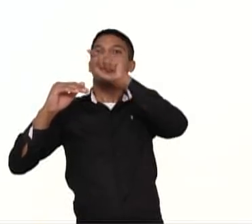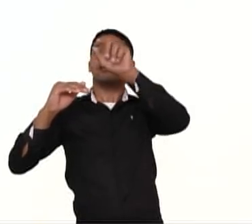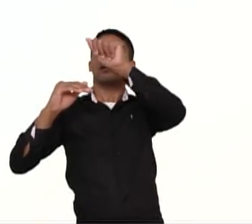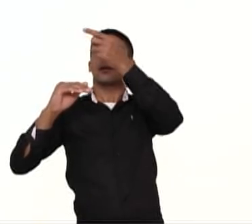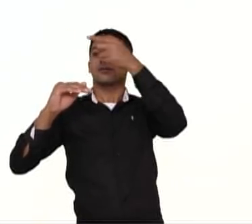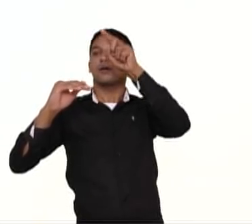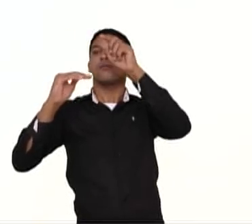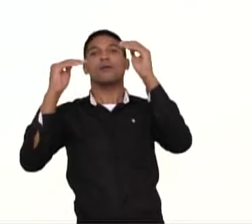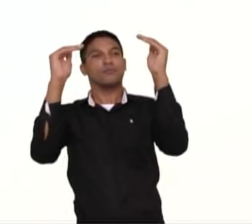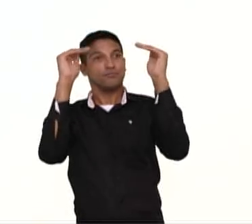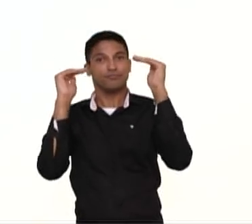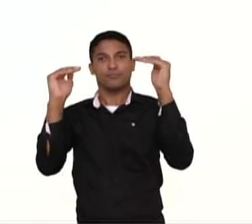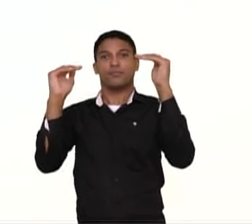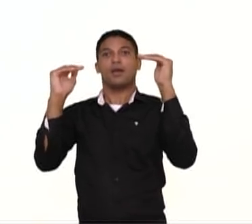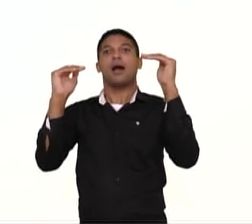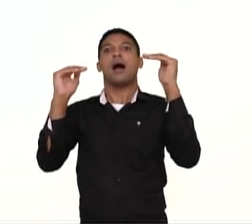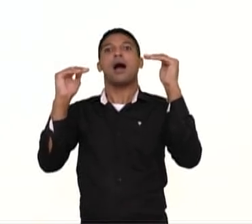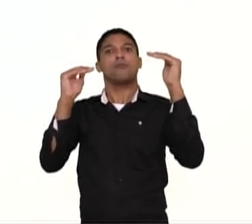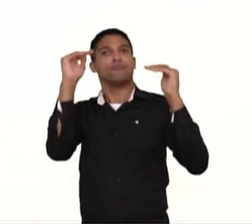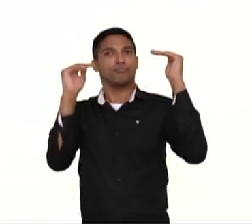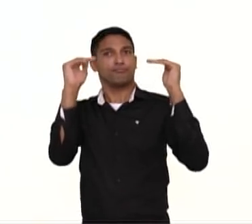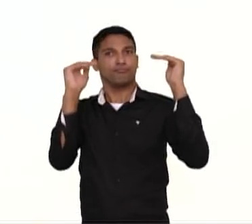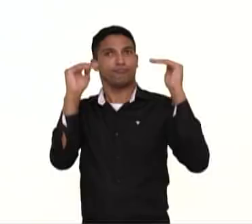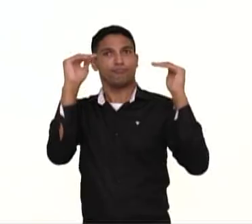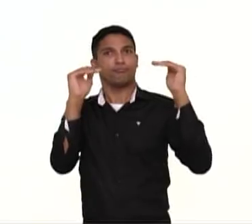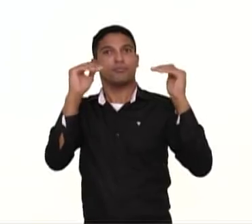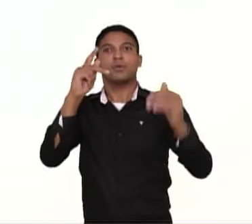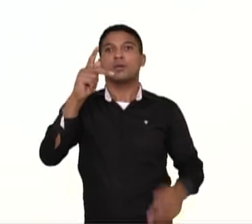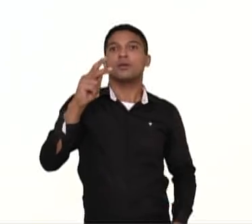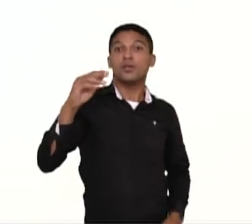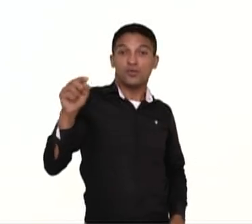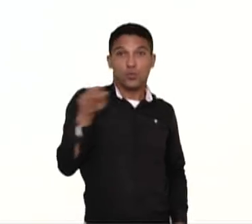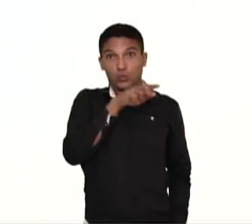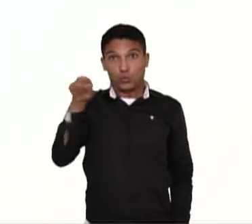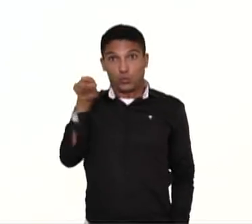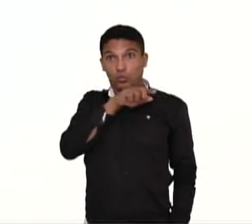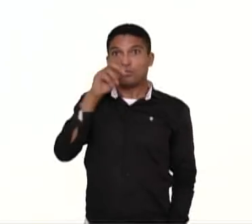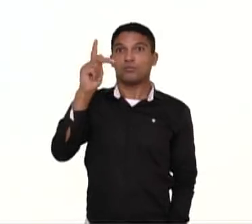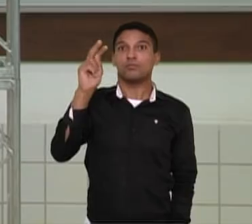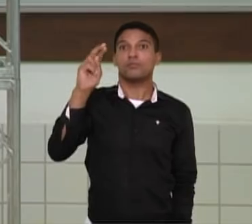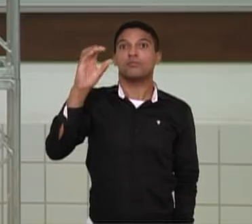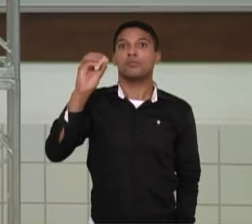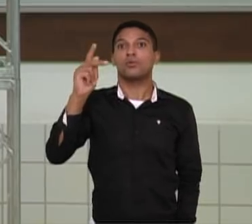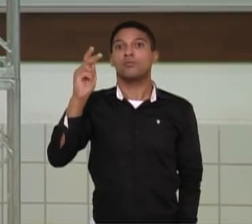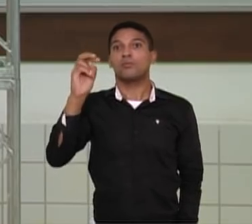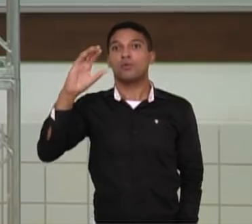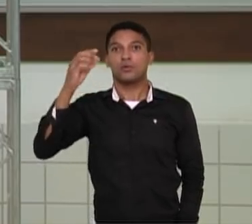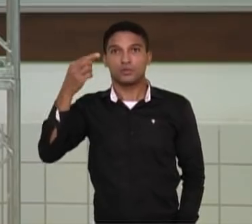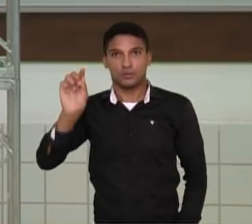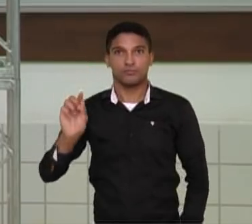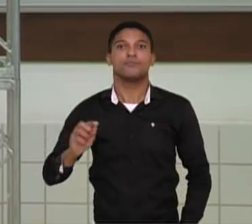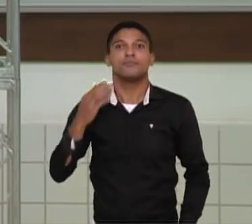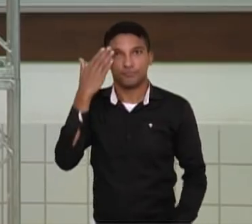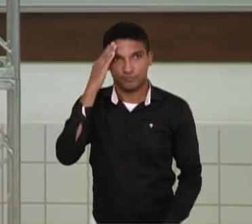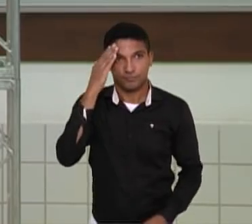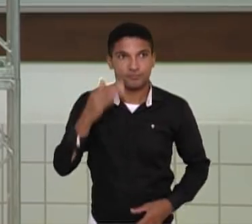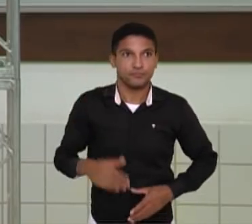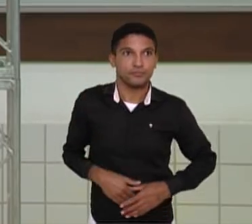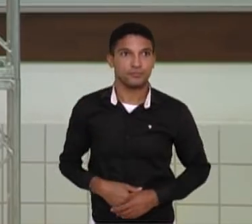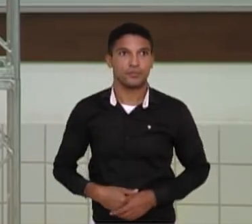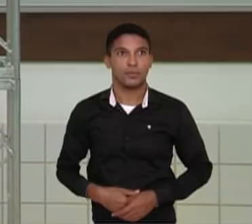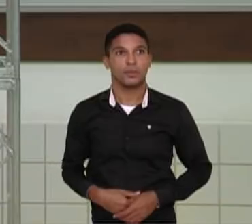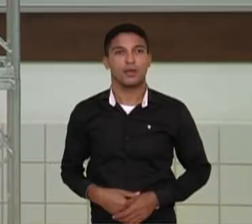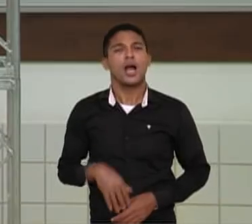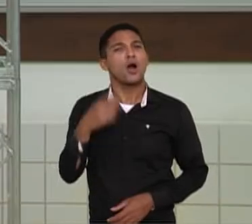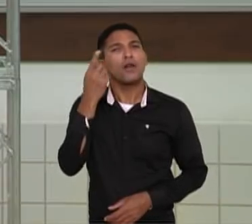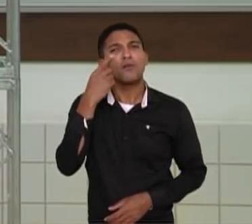que você saiba, vou conseguir identificar isso ou não. Então é nisso que a definição te ajuda, né? Você faz a leitura, você tem a